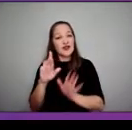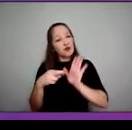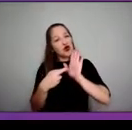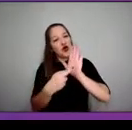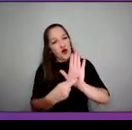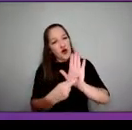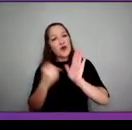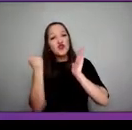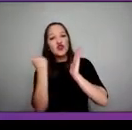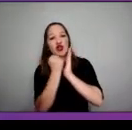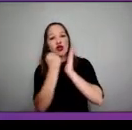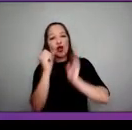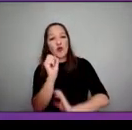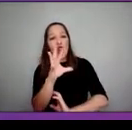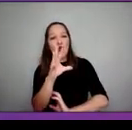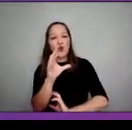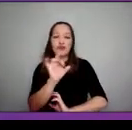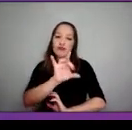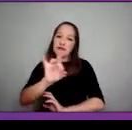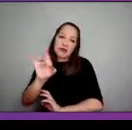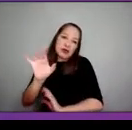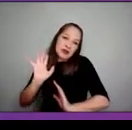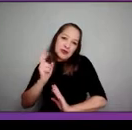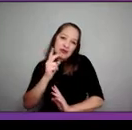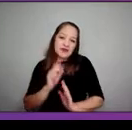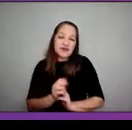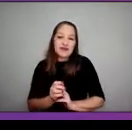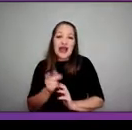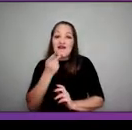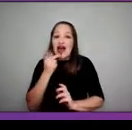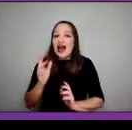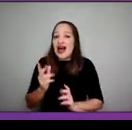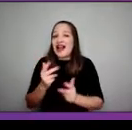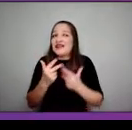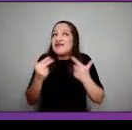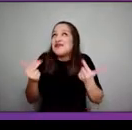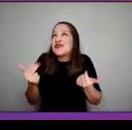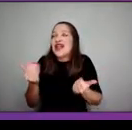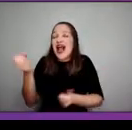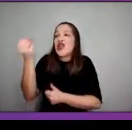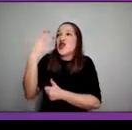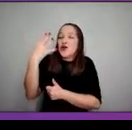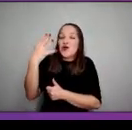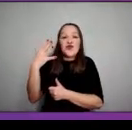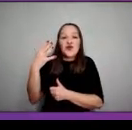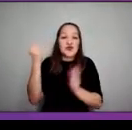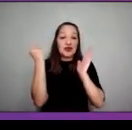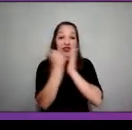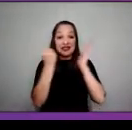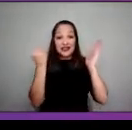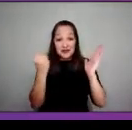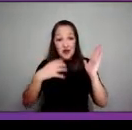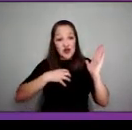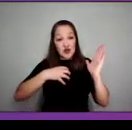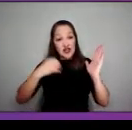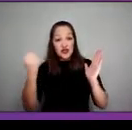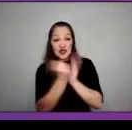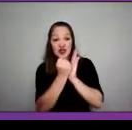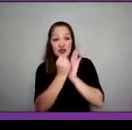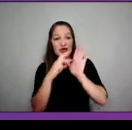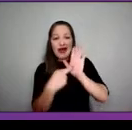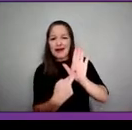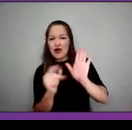simboliza a luz para kadam Então se fala muito da luz na sua no seu campo digamos simbólico que representa a luz e